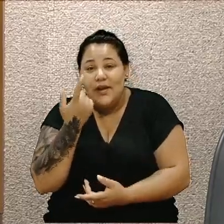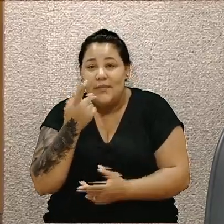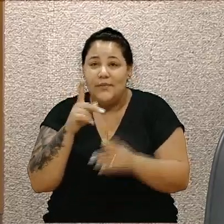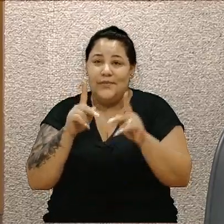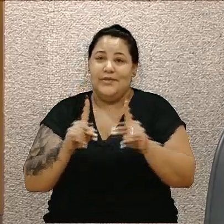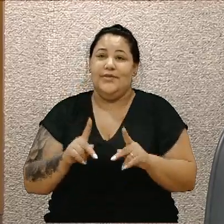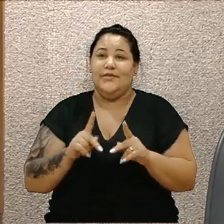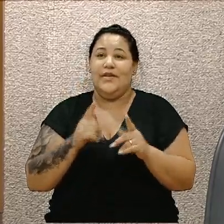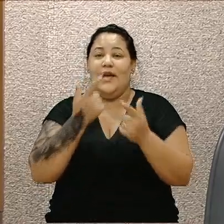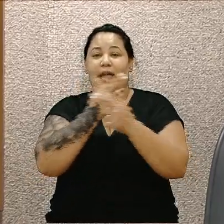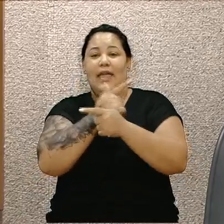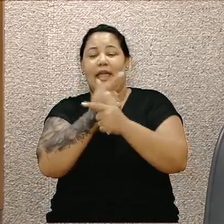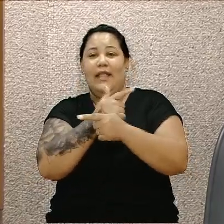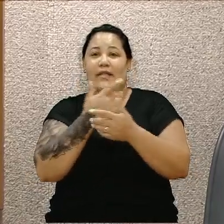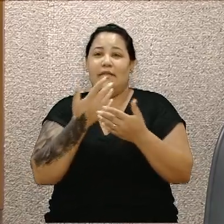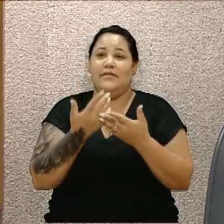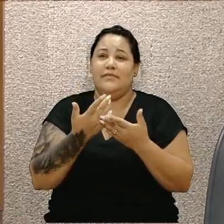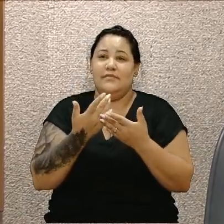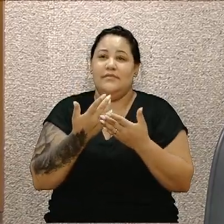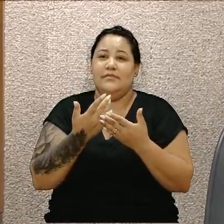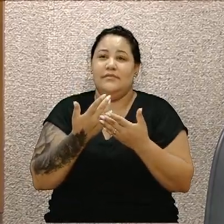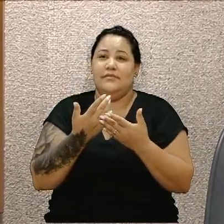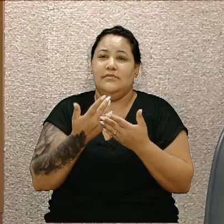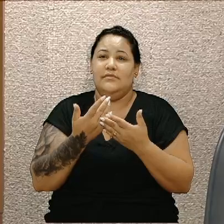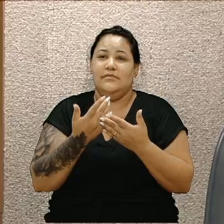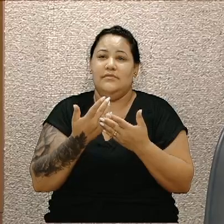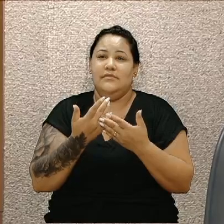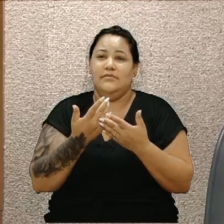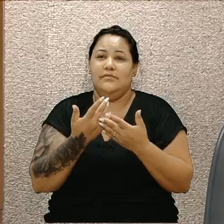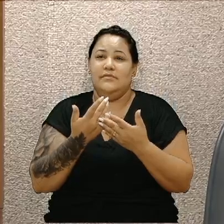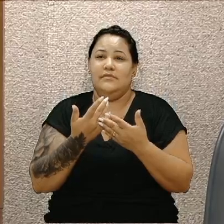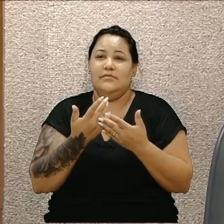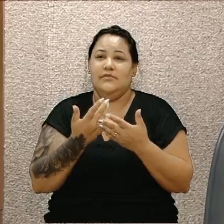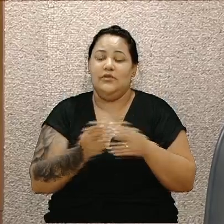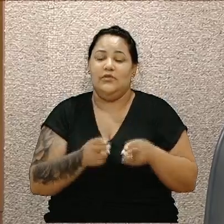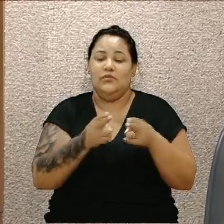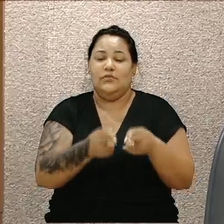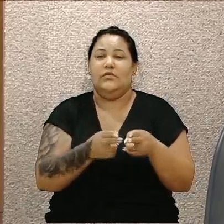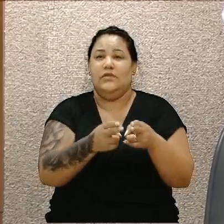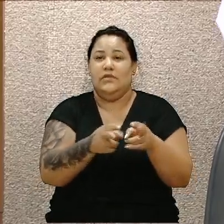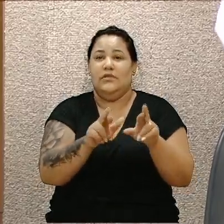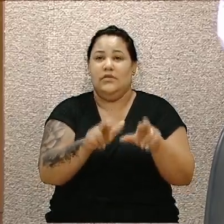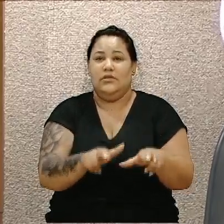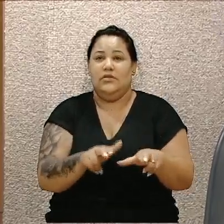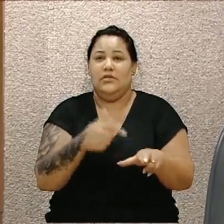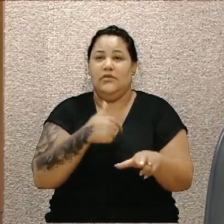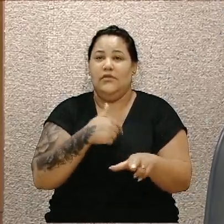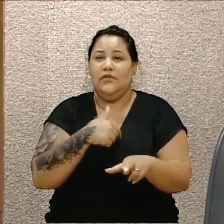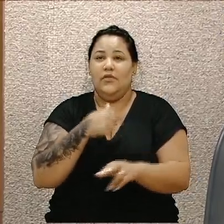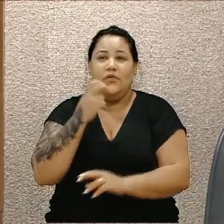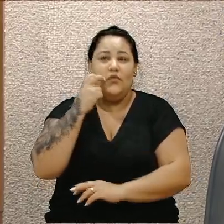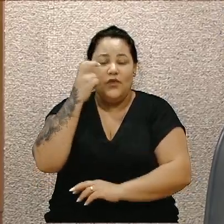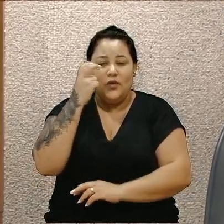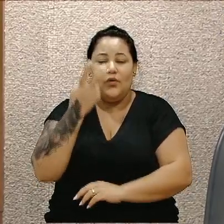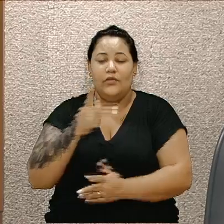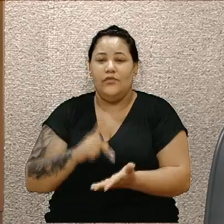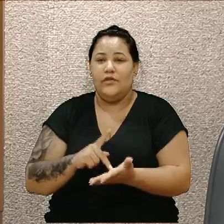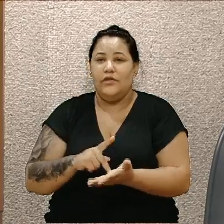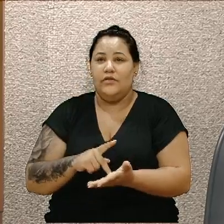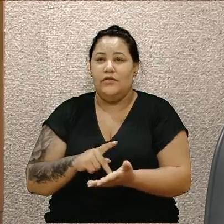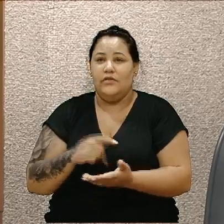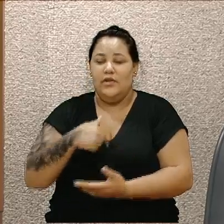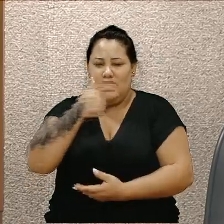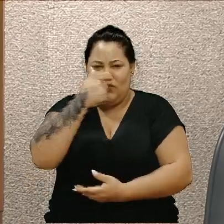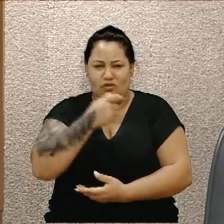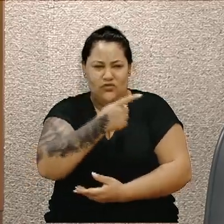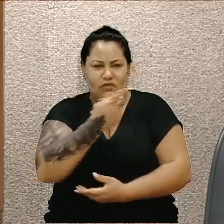gozando. Lá vem a história do trem regional. Eu fico com vergonha. Alguém aqui referiu, o senhor, eu acho,